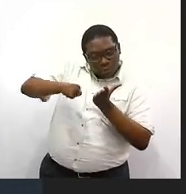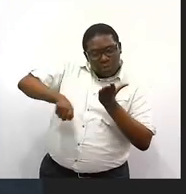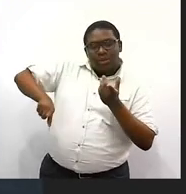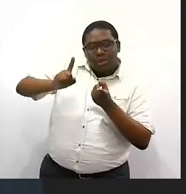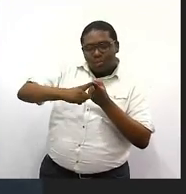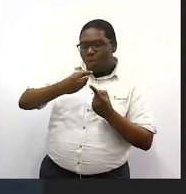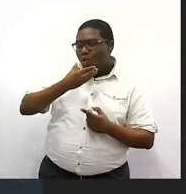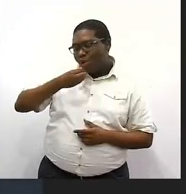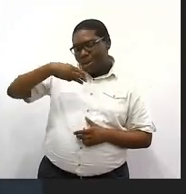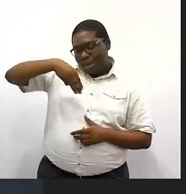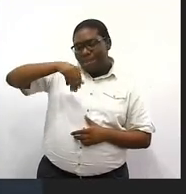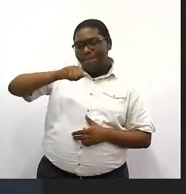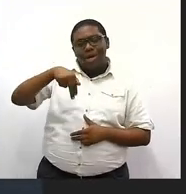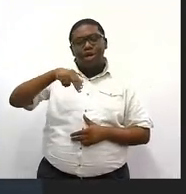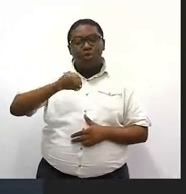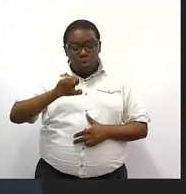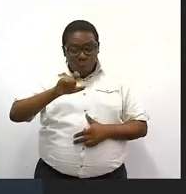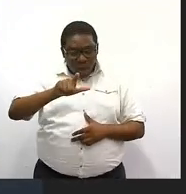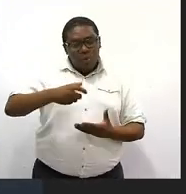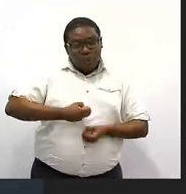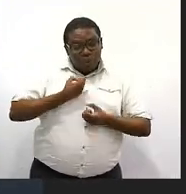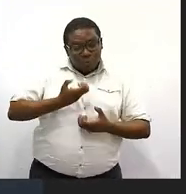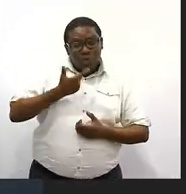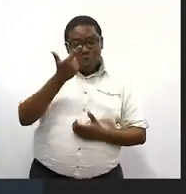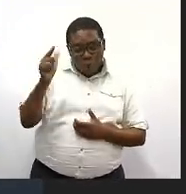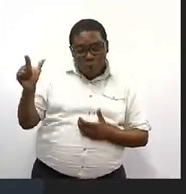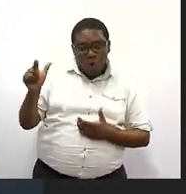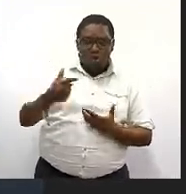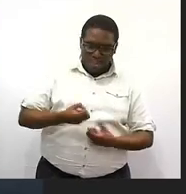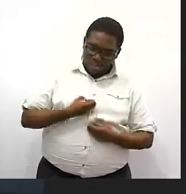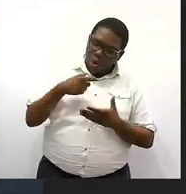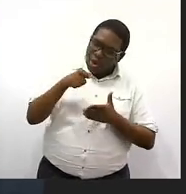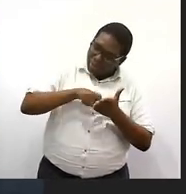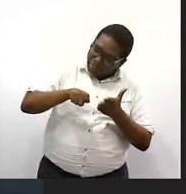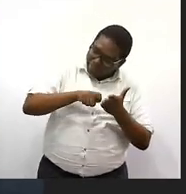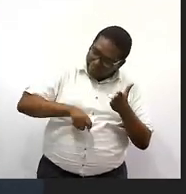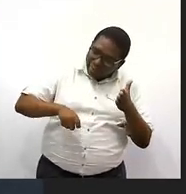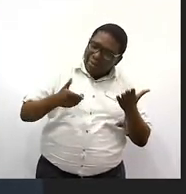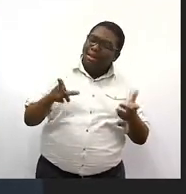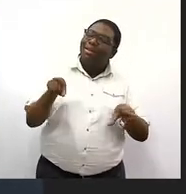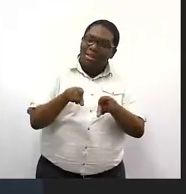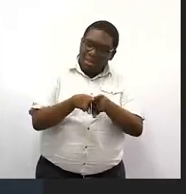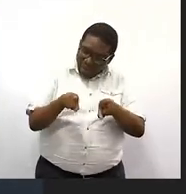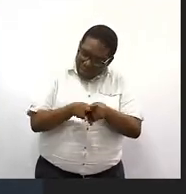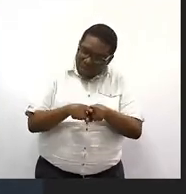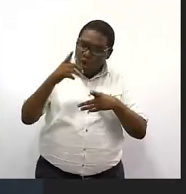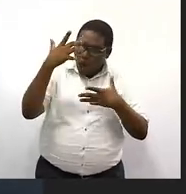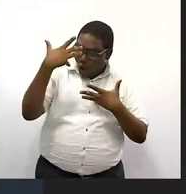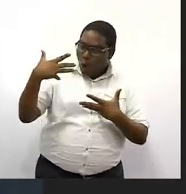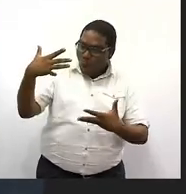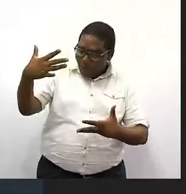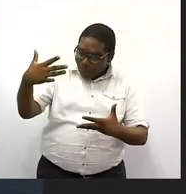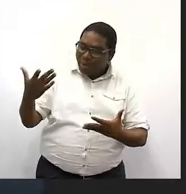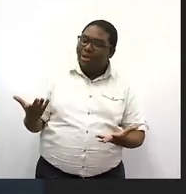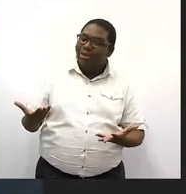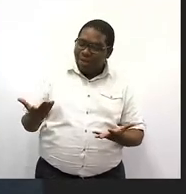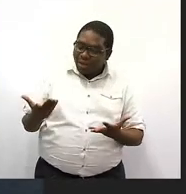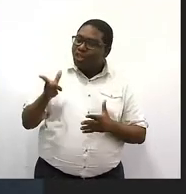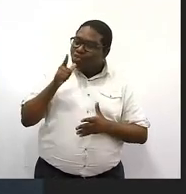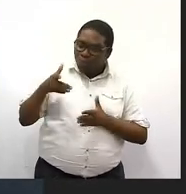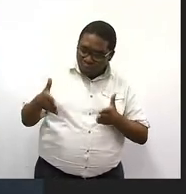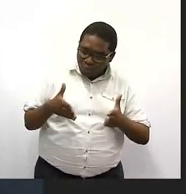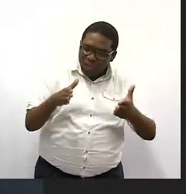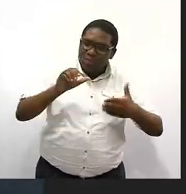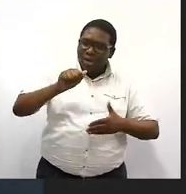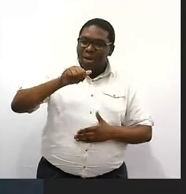né? No poema Evocação do Recife, Manuel Bandeira também homenageia, também cita o rio Capibaribe, né?